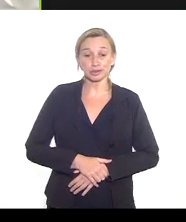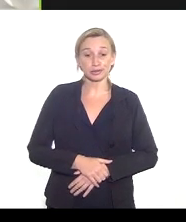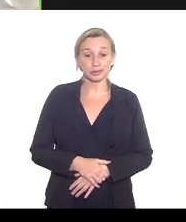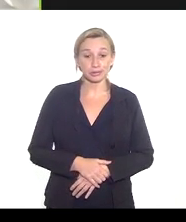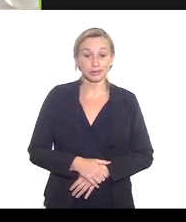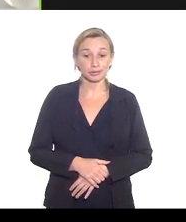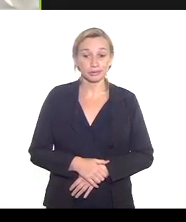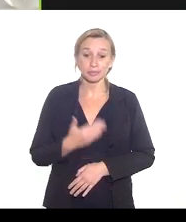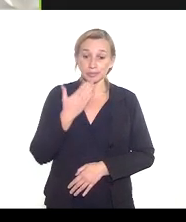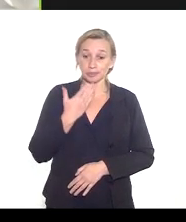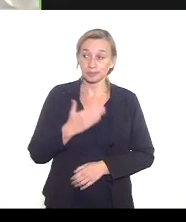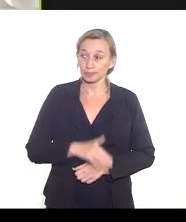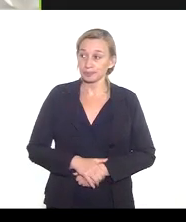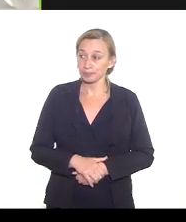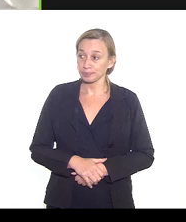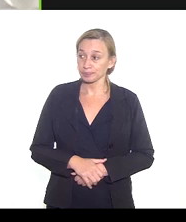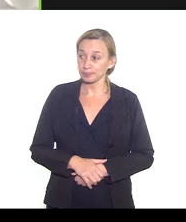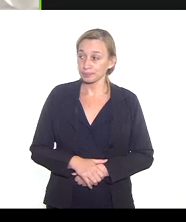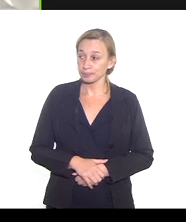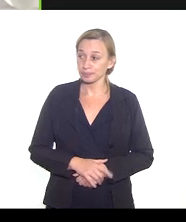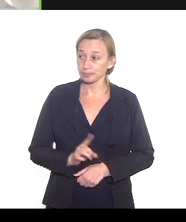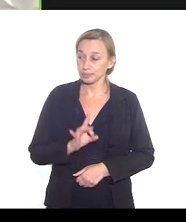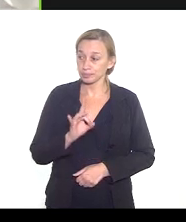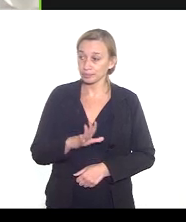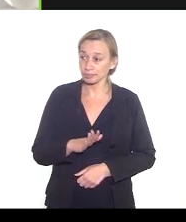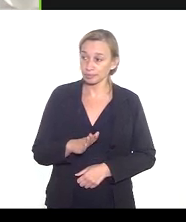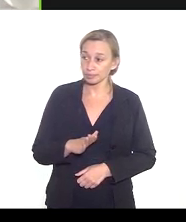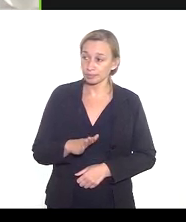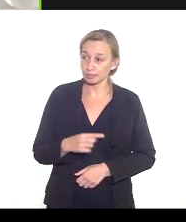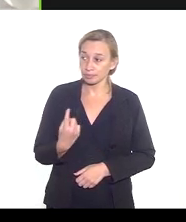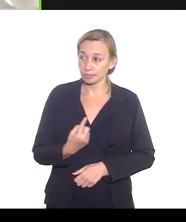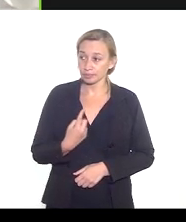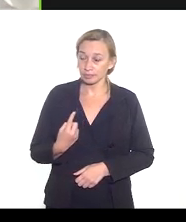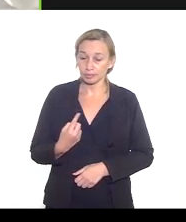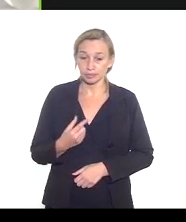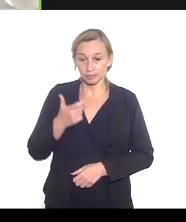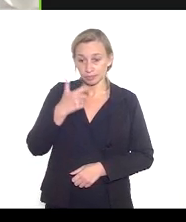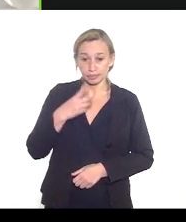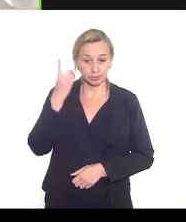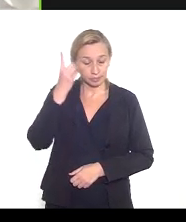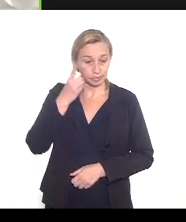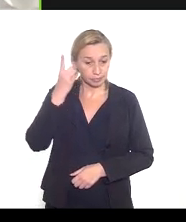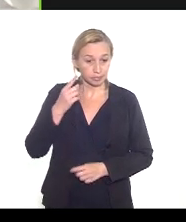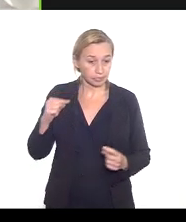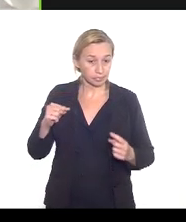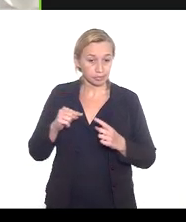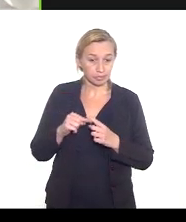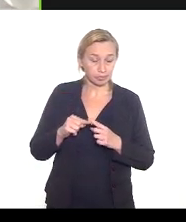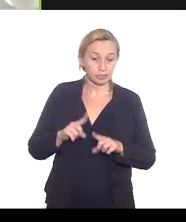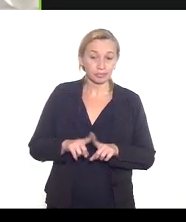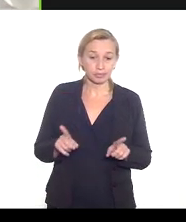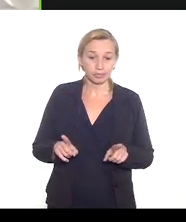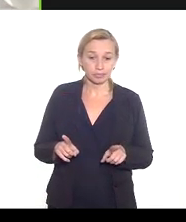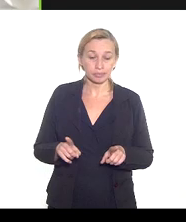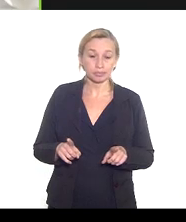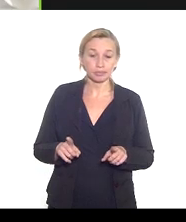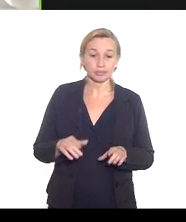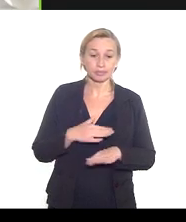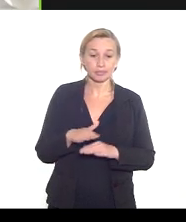vai pedir um homem não só da nossa parte enquanto parlamentar eu mais objetivo mas também